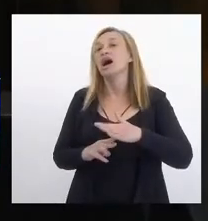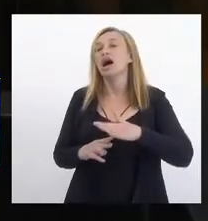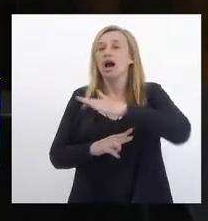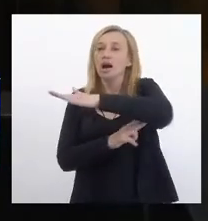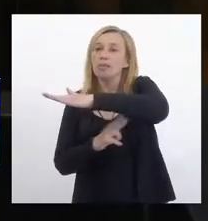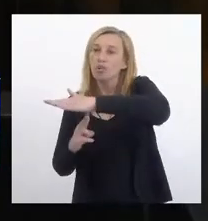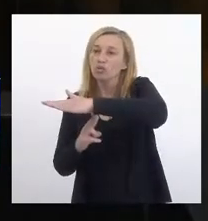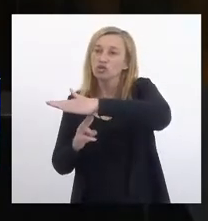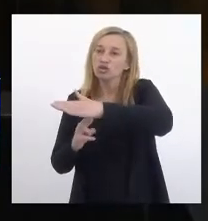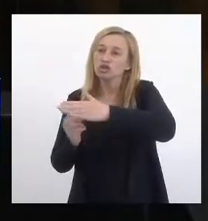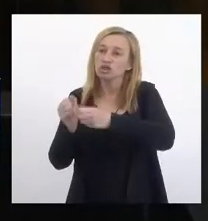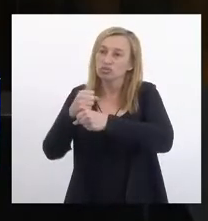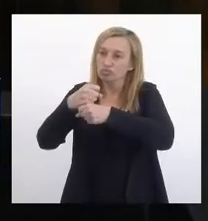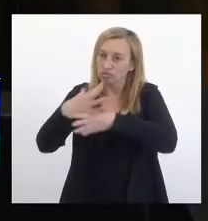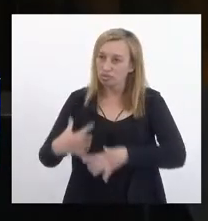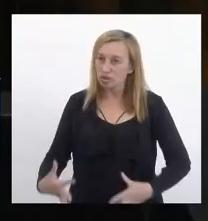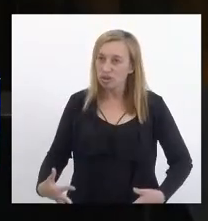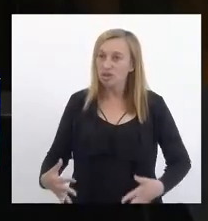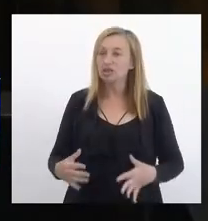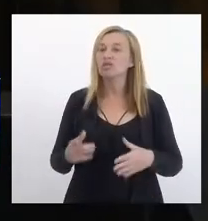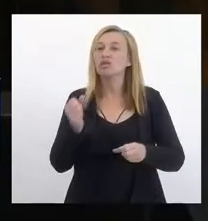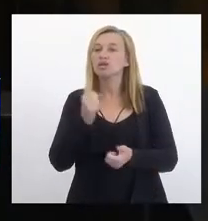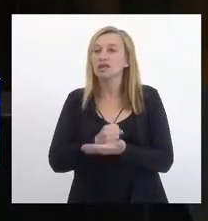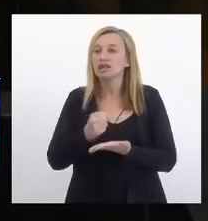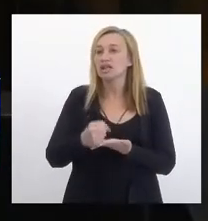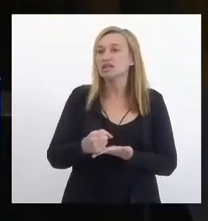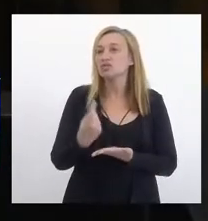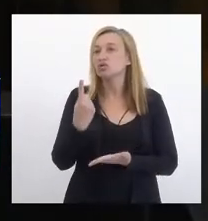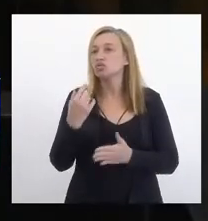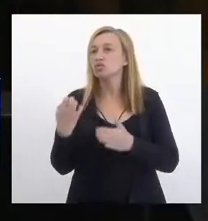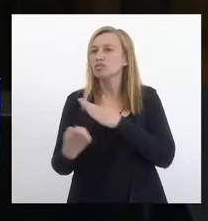foi feita uma contratação de uma empresa,